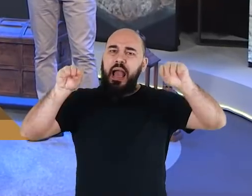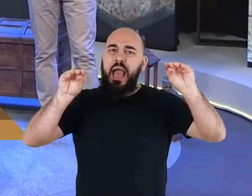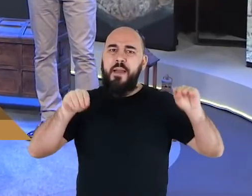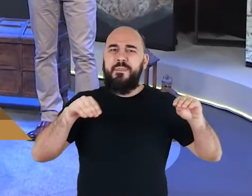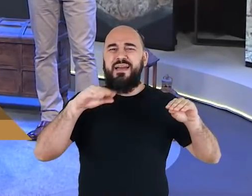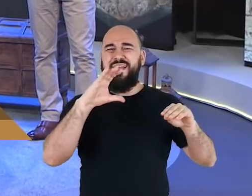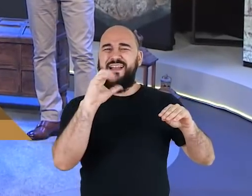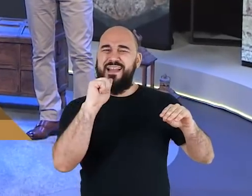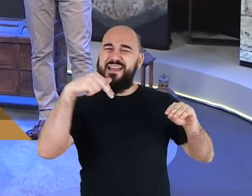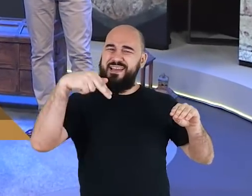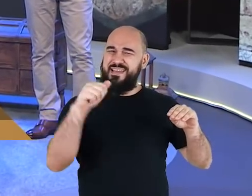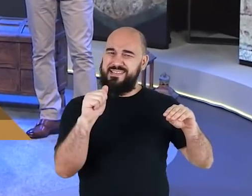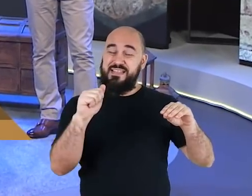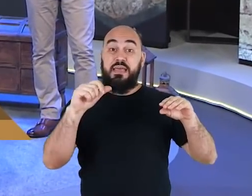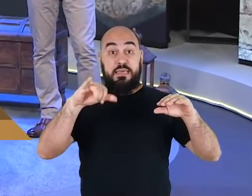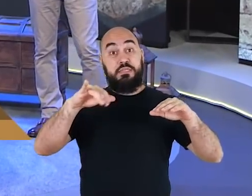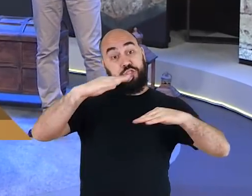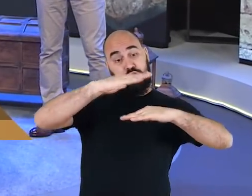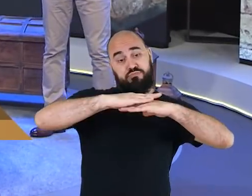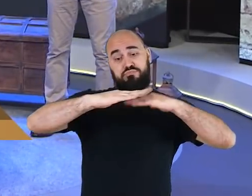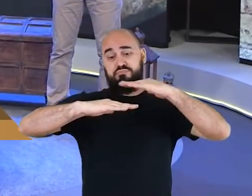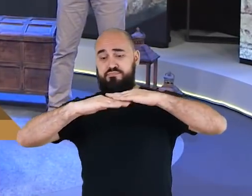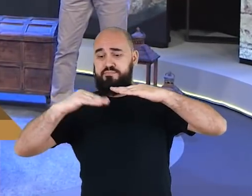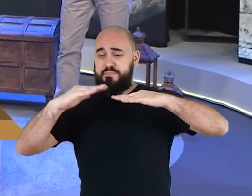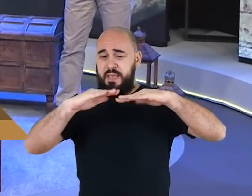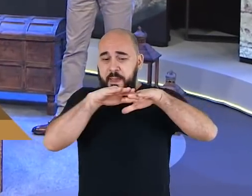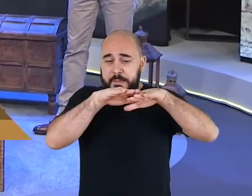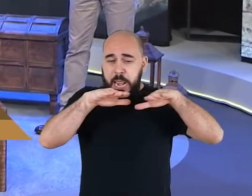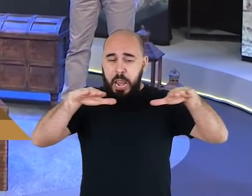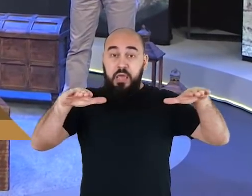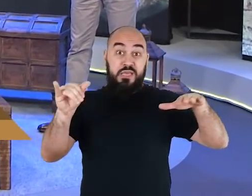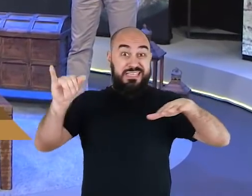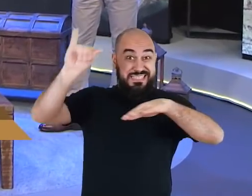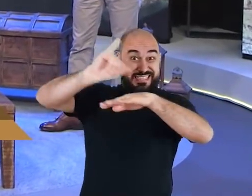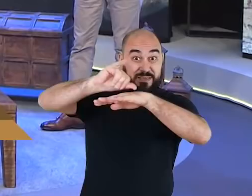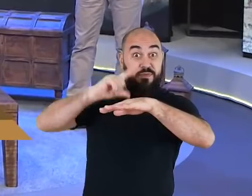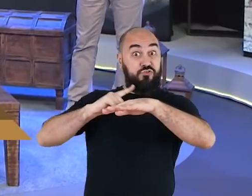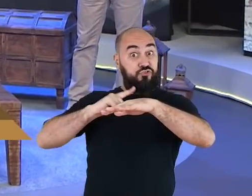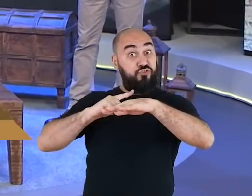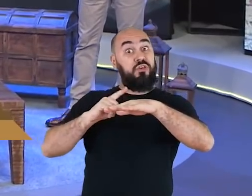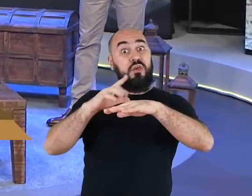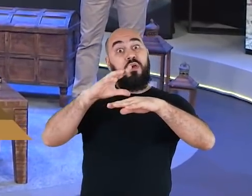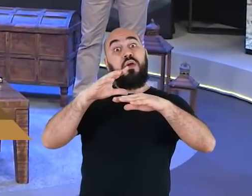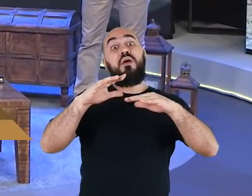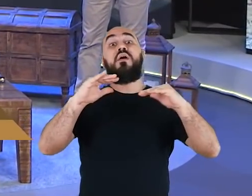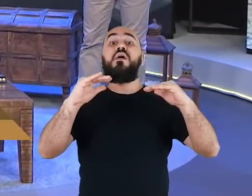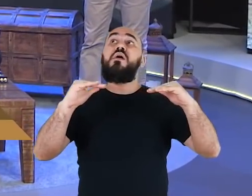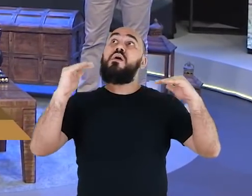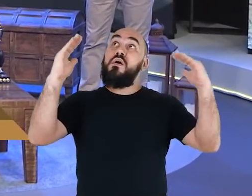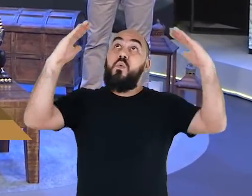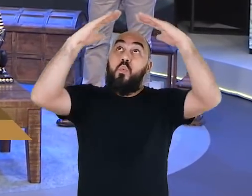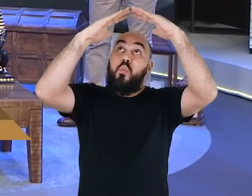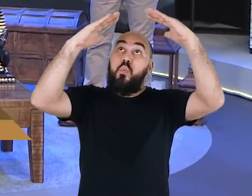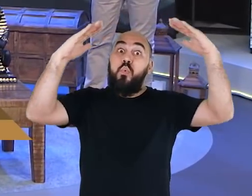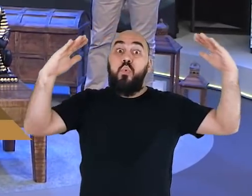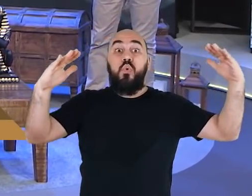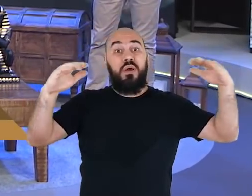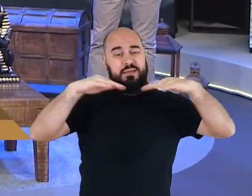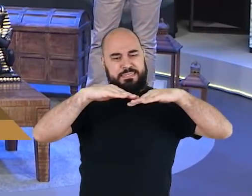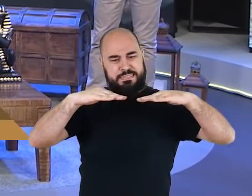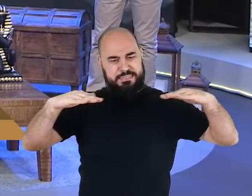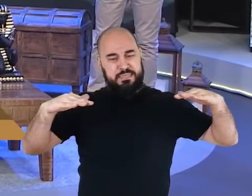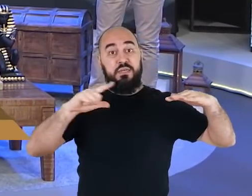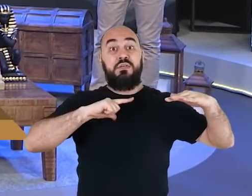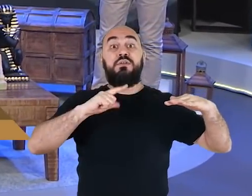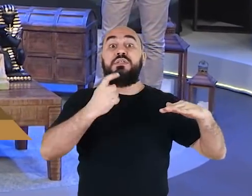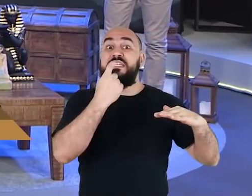e asfalto e azulejo. Então, em cima de tudo isto, havia ainda uma cobertura com folhas de chumbo, evitando assim